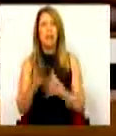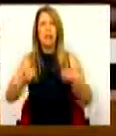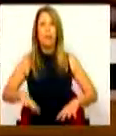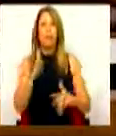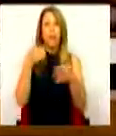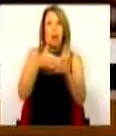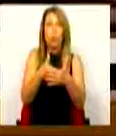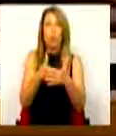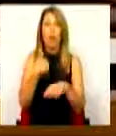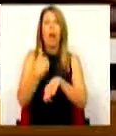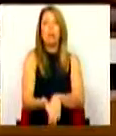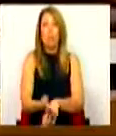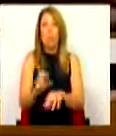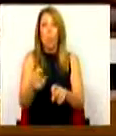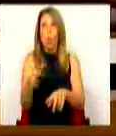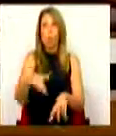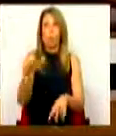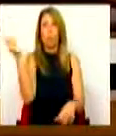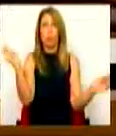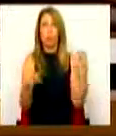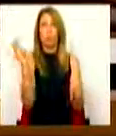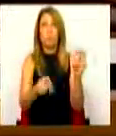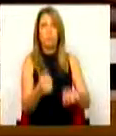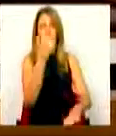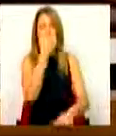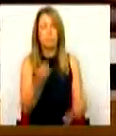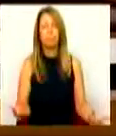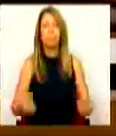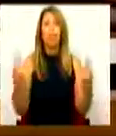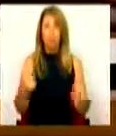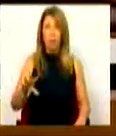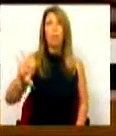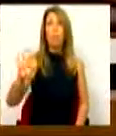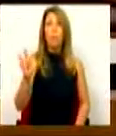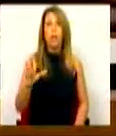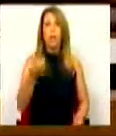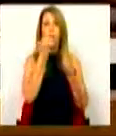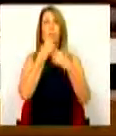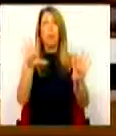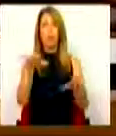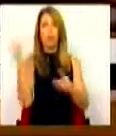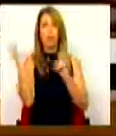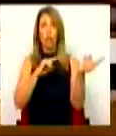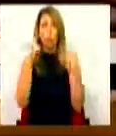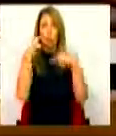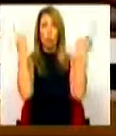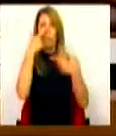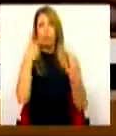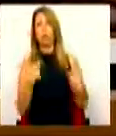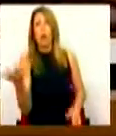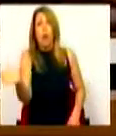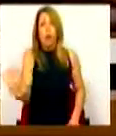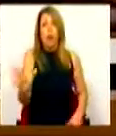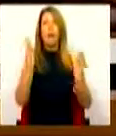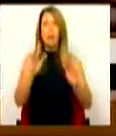e constrangimentos. Encontramos um país a perder passageiros nos transportes públicos e era preciso inverter essa